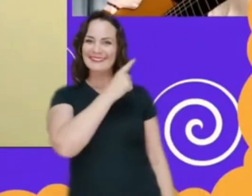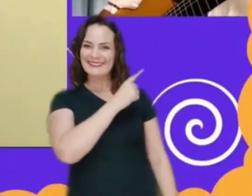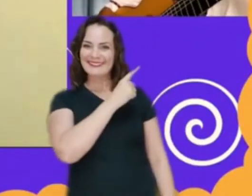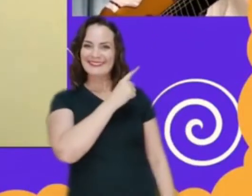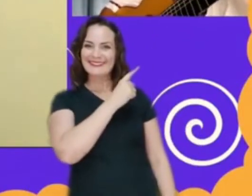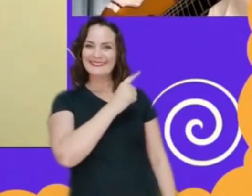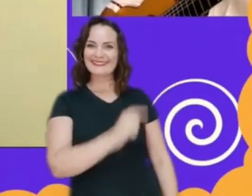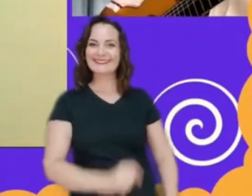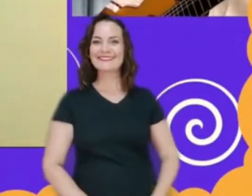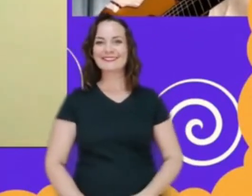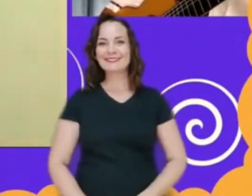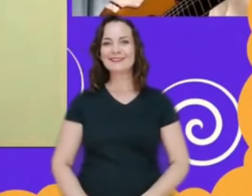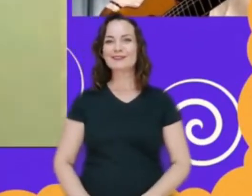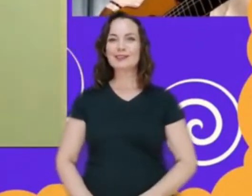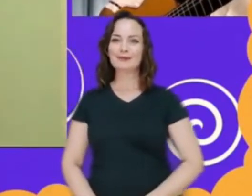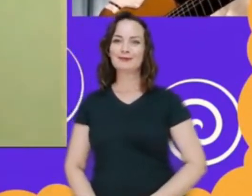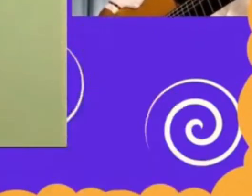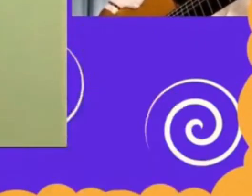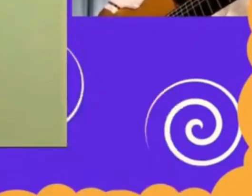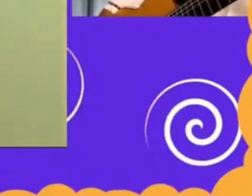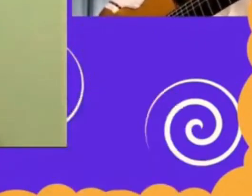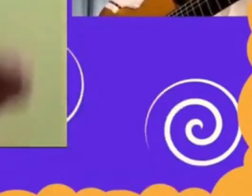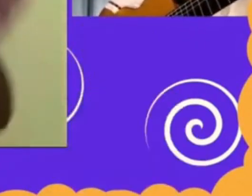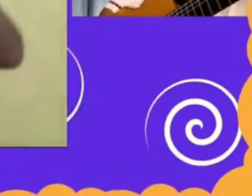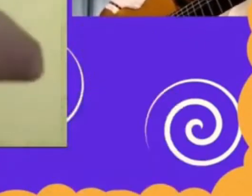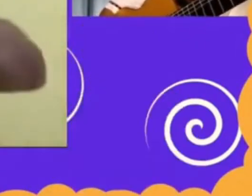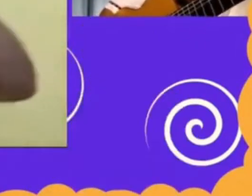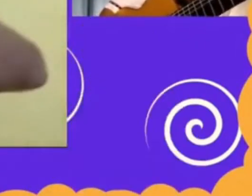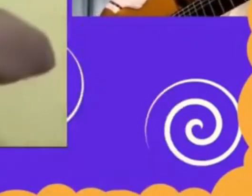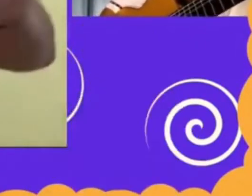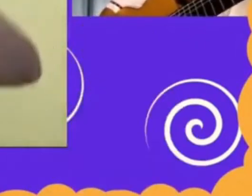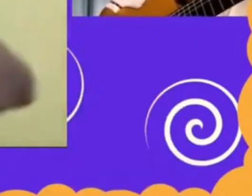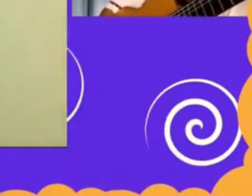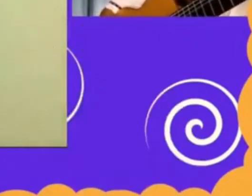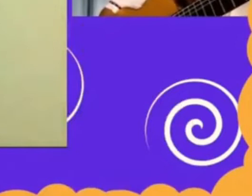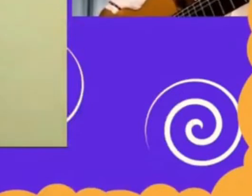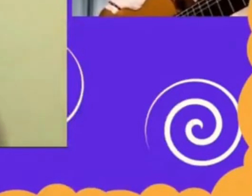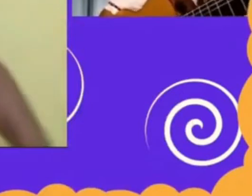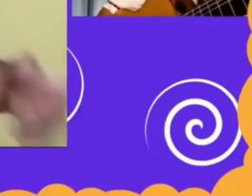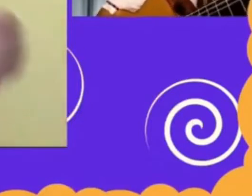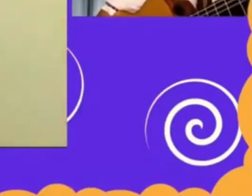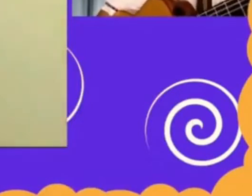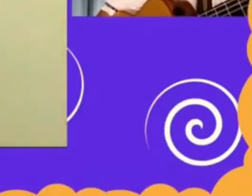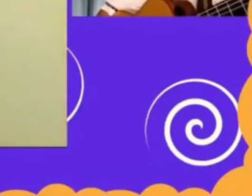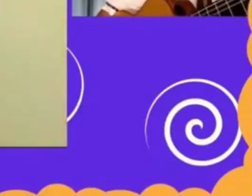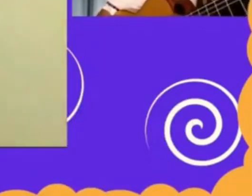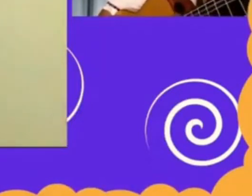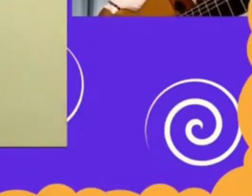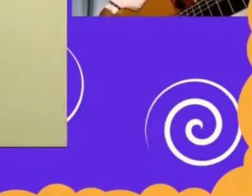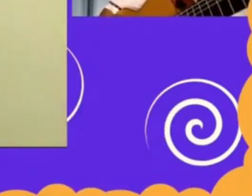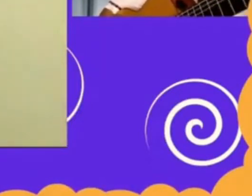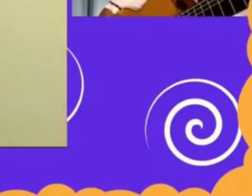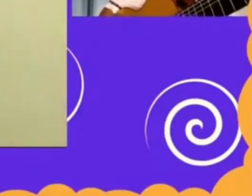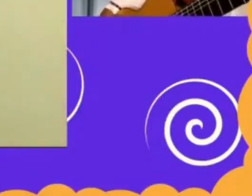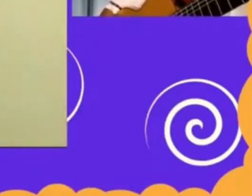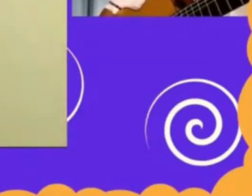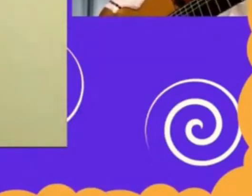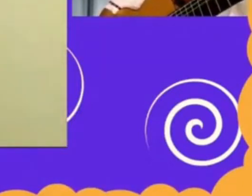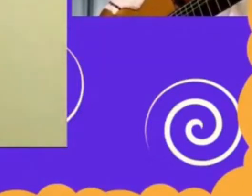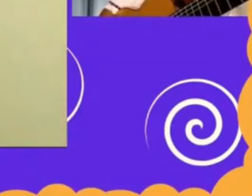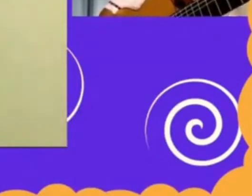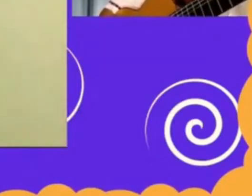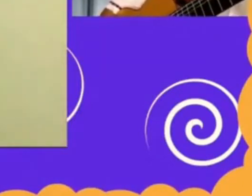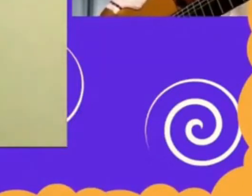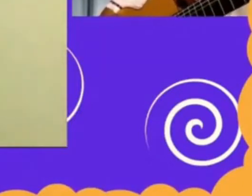Havia um sapo, sapo, sapo, sapo A doente de rio, rio, rio O seu traje verde, verde, A doente